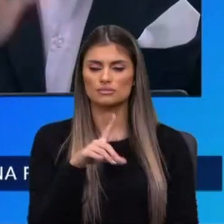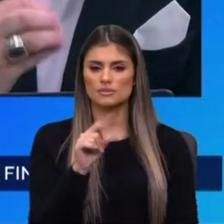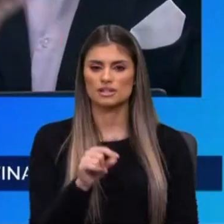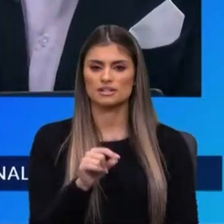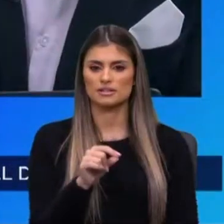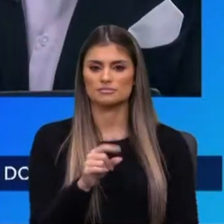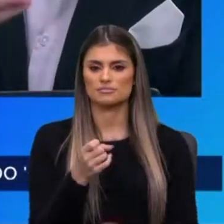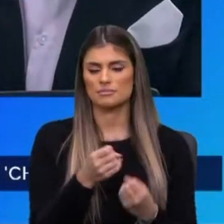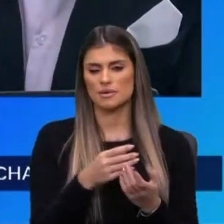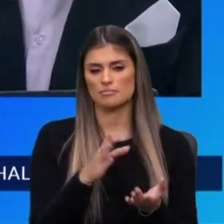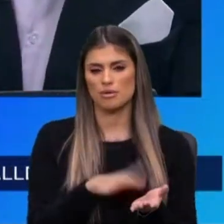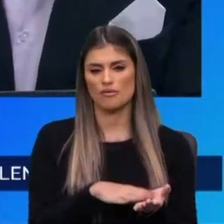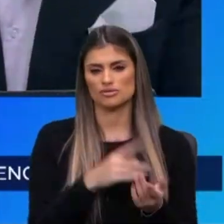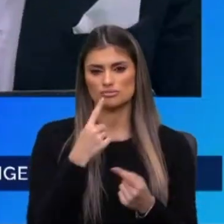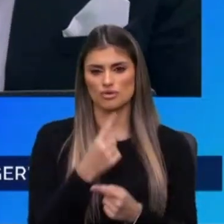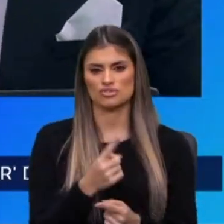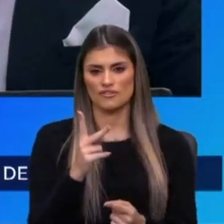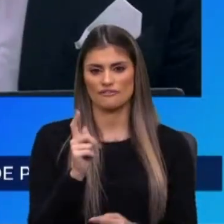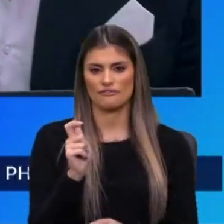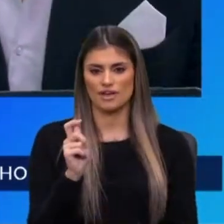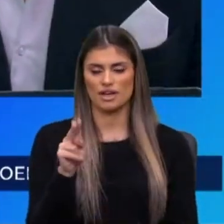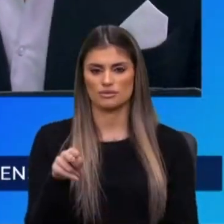vez mais provas que mostram que Vênus é